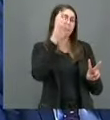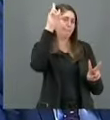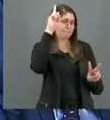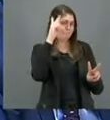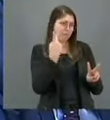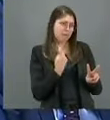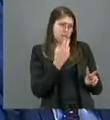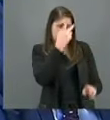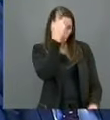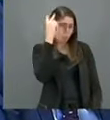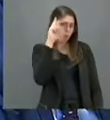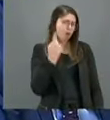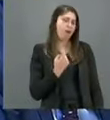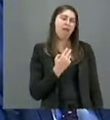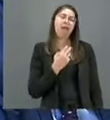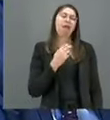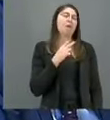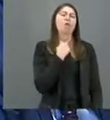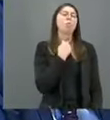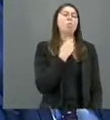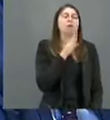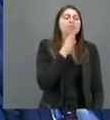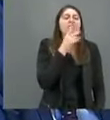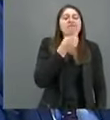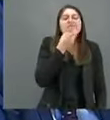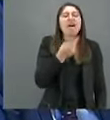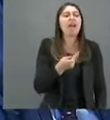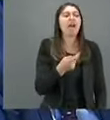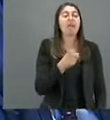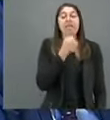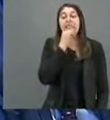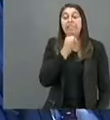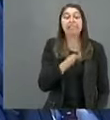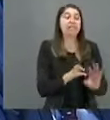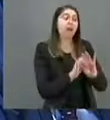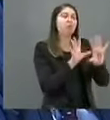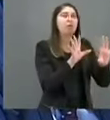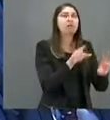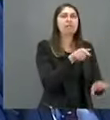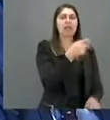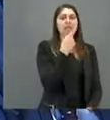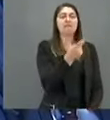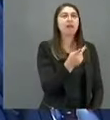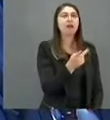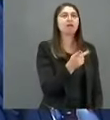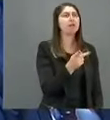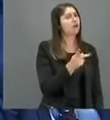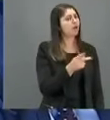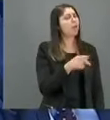abrir a boca por ele mesmo, a não ser que ele seja ordenado por alguém para que ele fale?